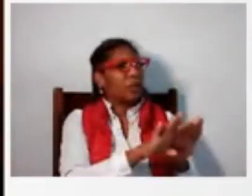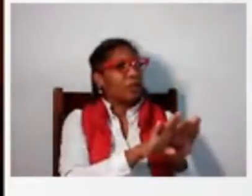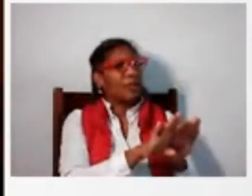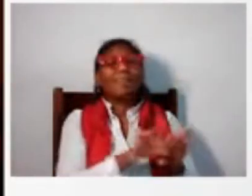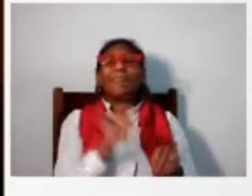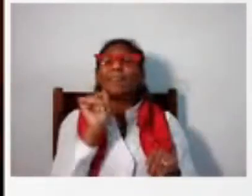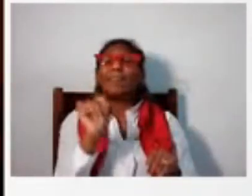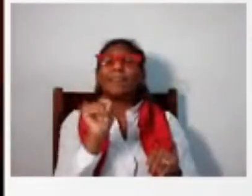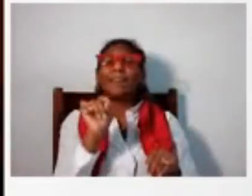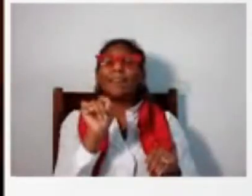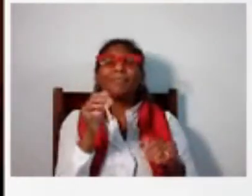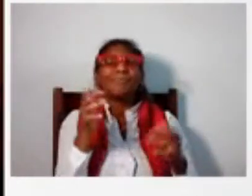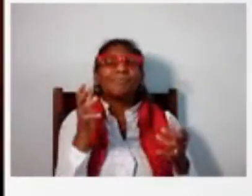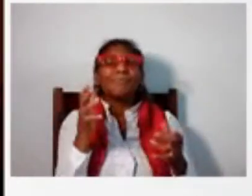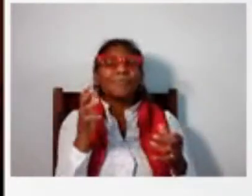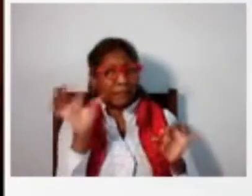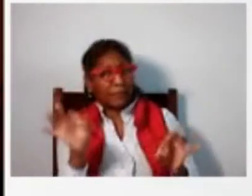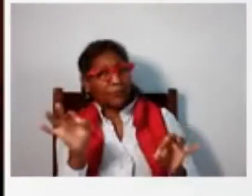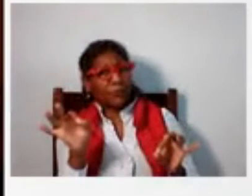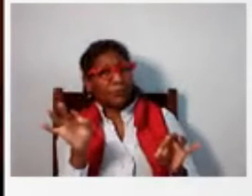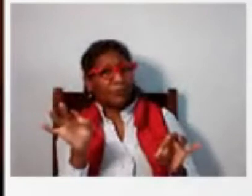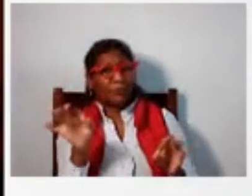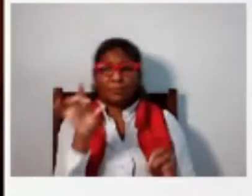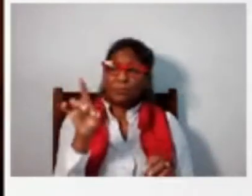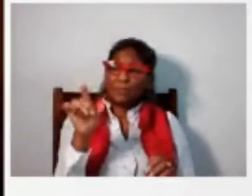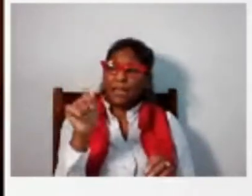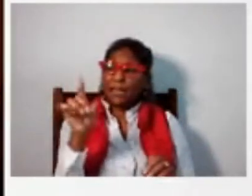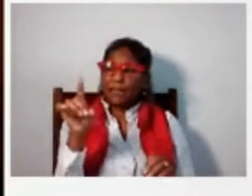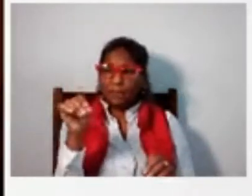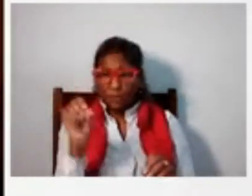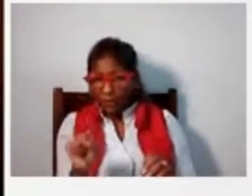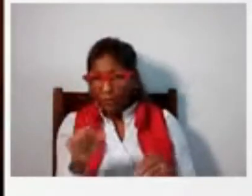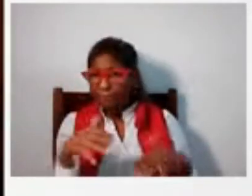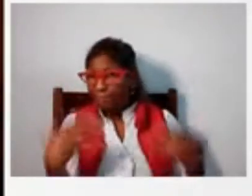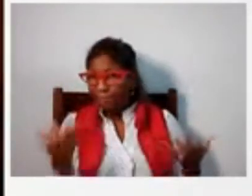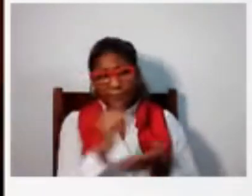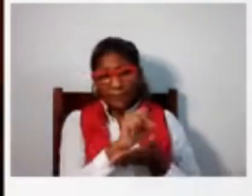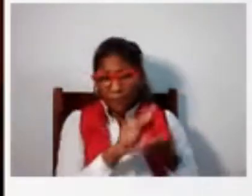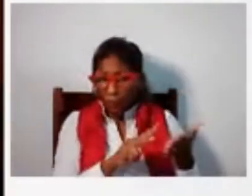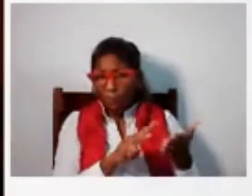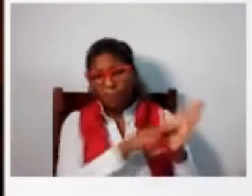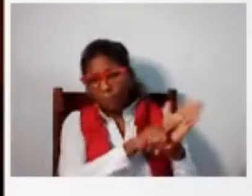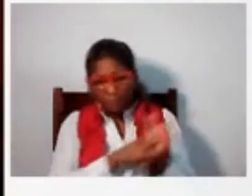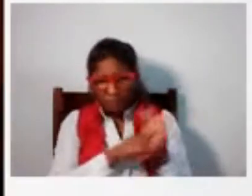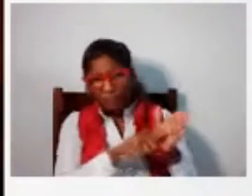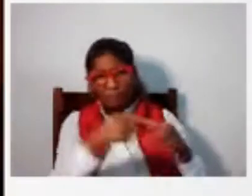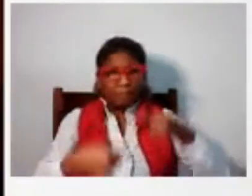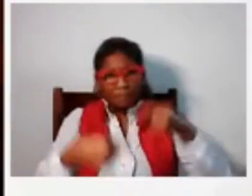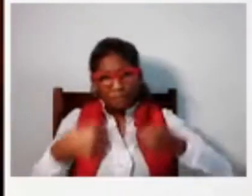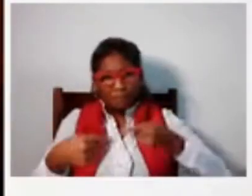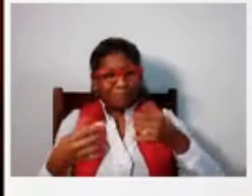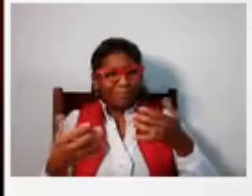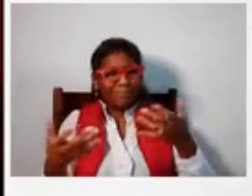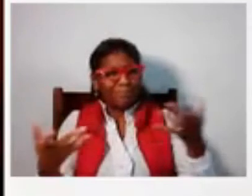ter a absoluta segurança de que os indicadores, na sua análise pormenorizada, estão demonstrando